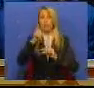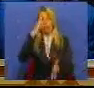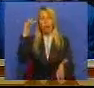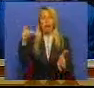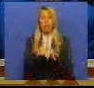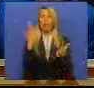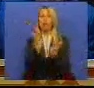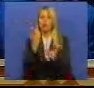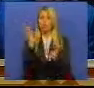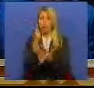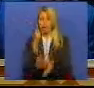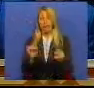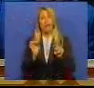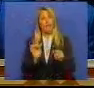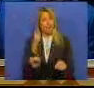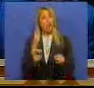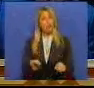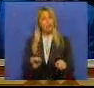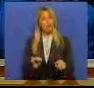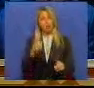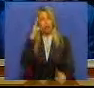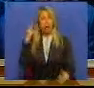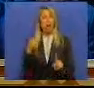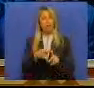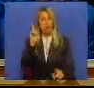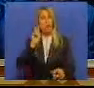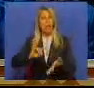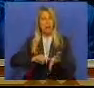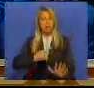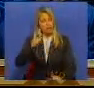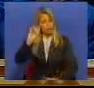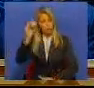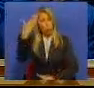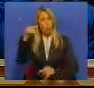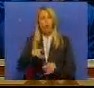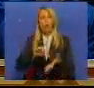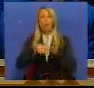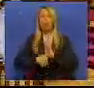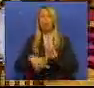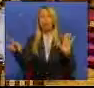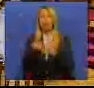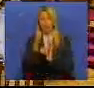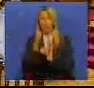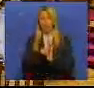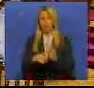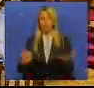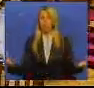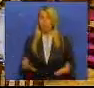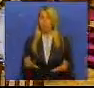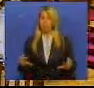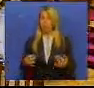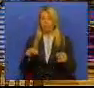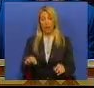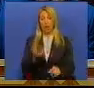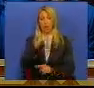escolares. É este o sentido essencial deste projeto de lei. Chegados a este ponto, Sr.